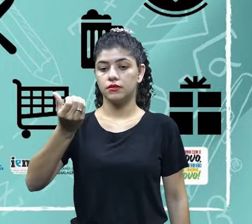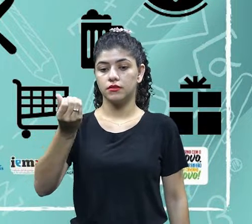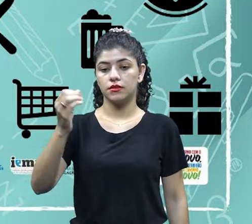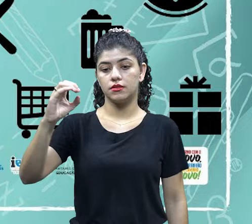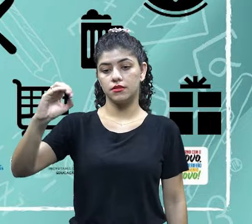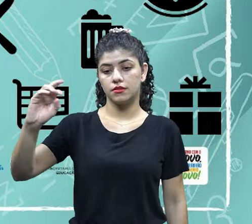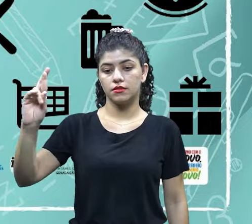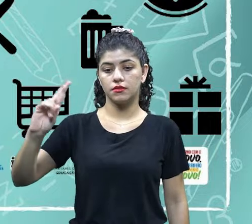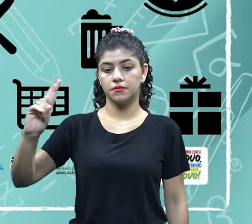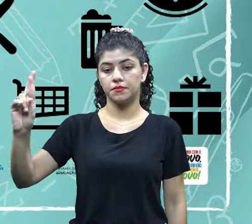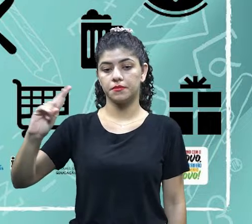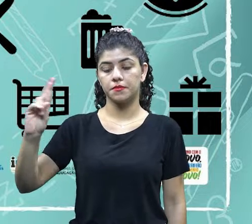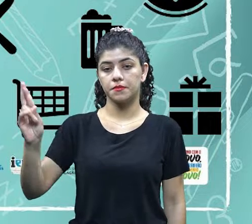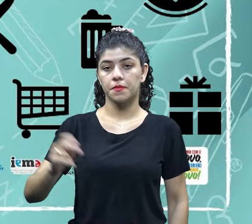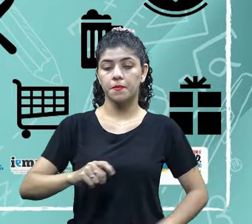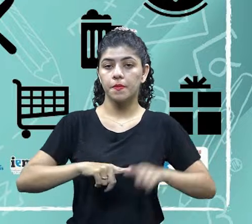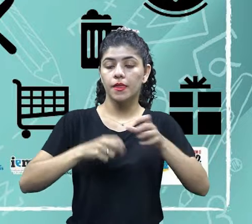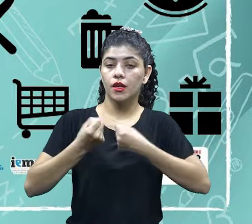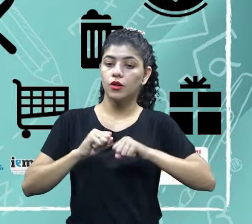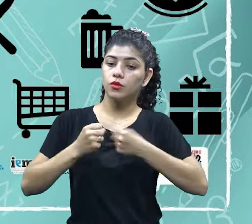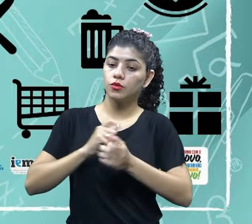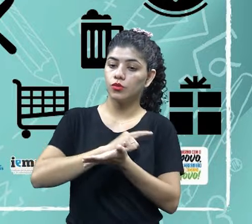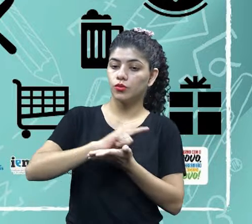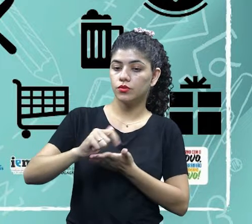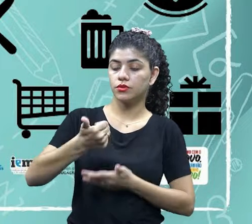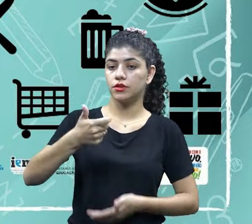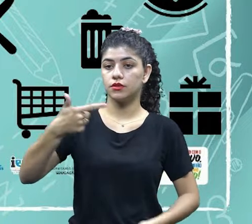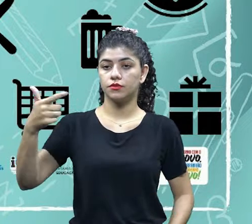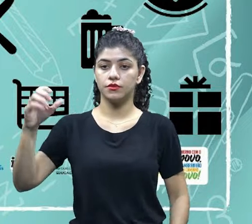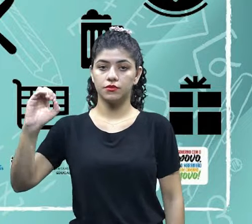Material de limpeza, R$ 120.